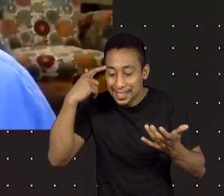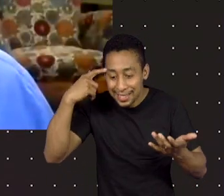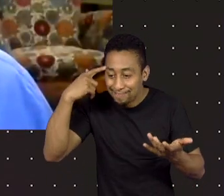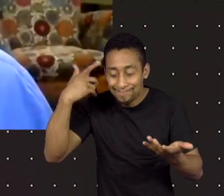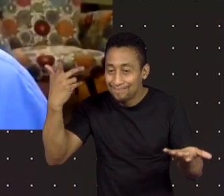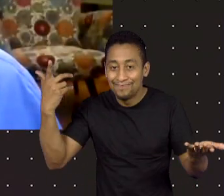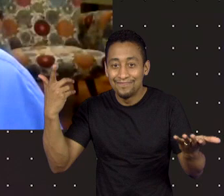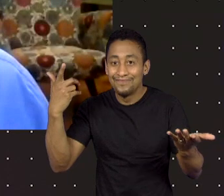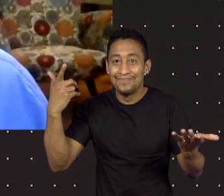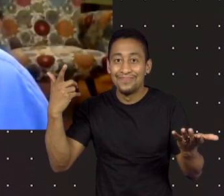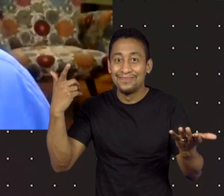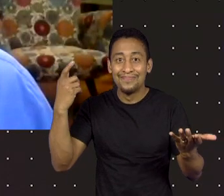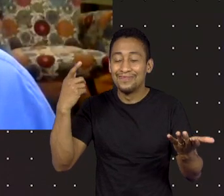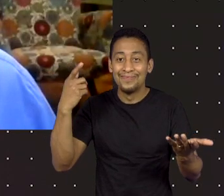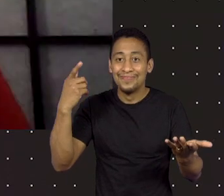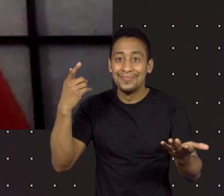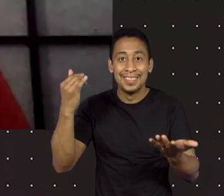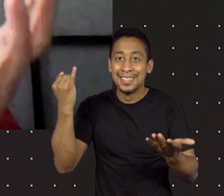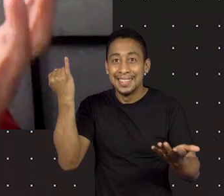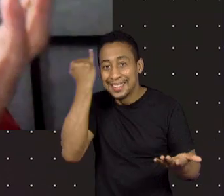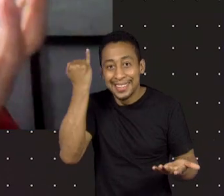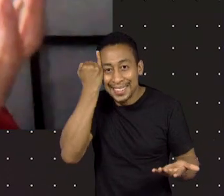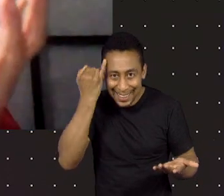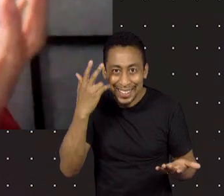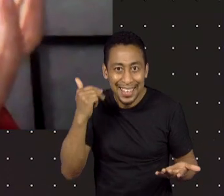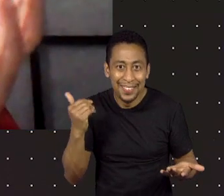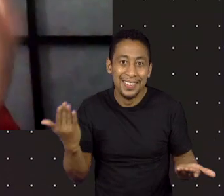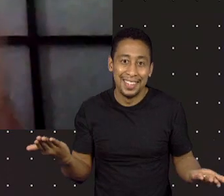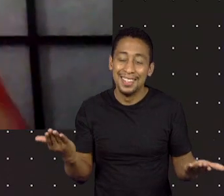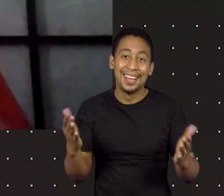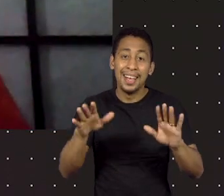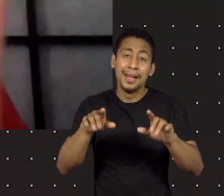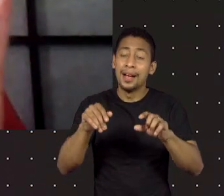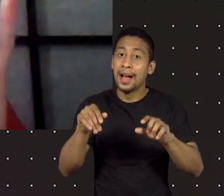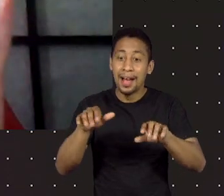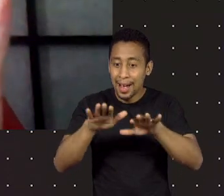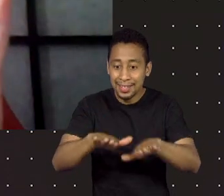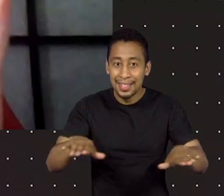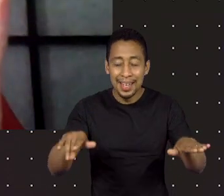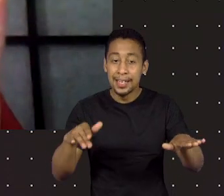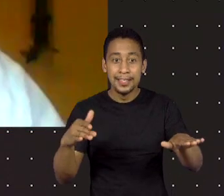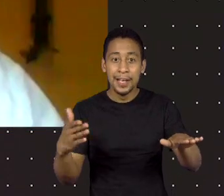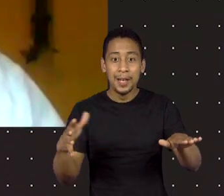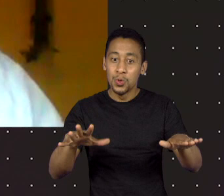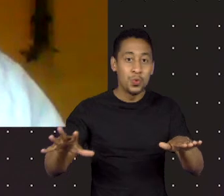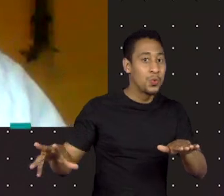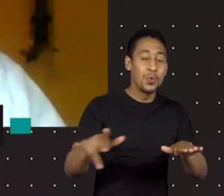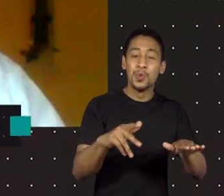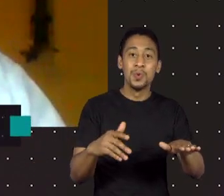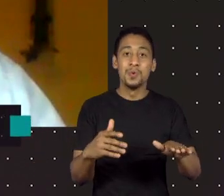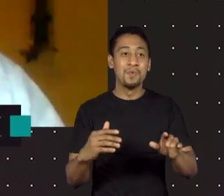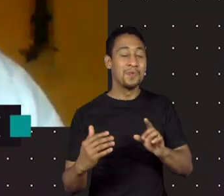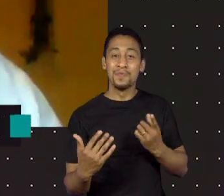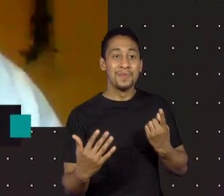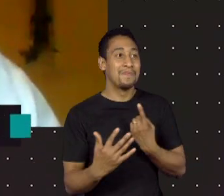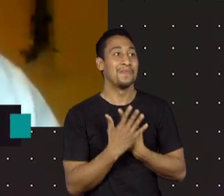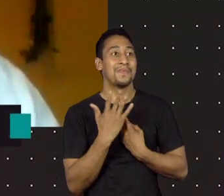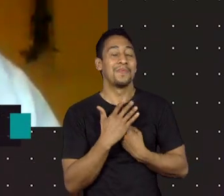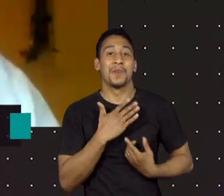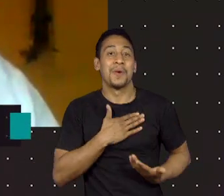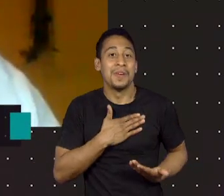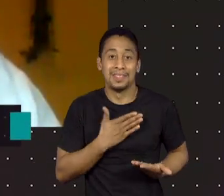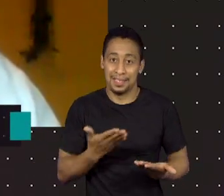Assim, ele encantava as crianças e a criança de cada um. Os espetáculos do Ilo são